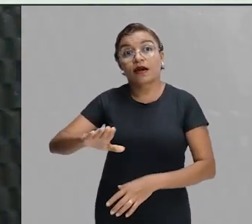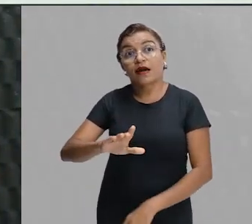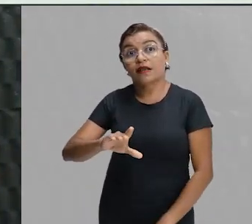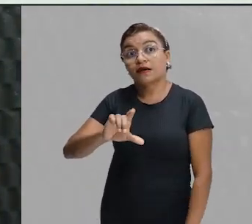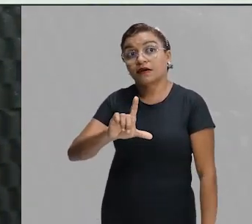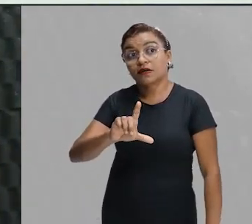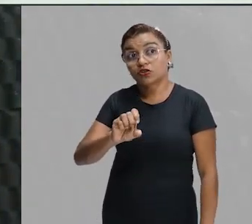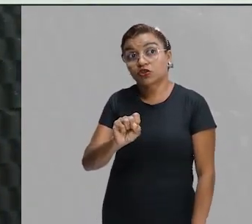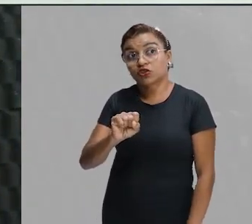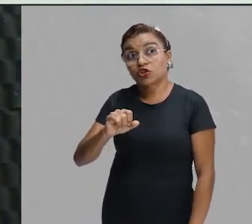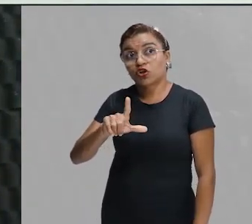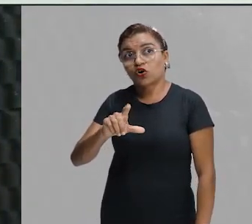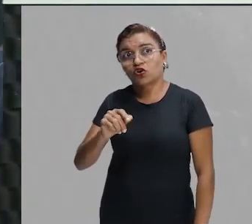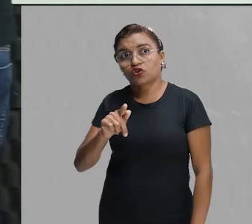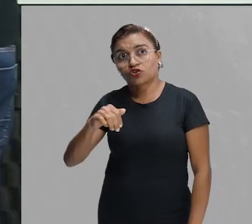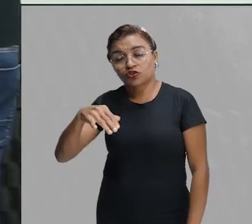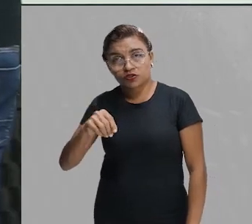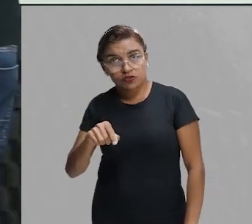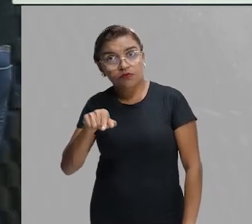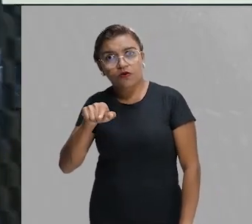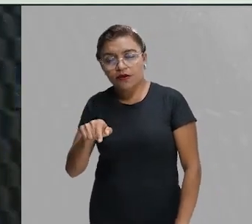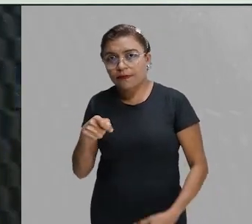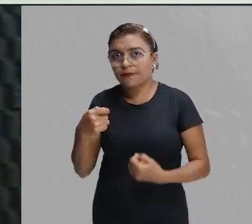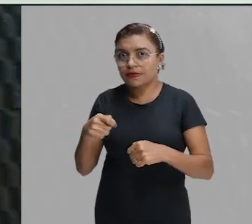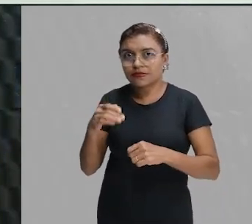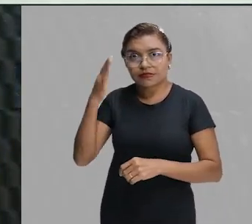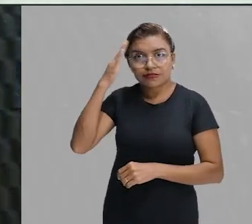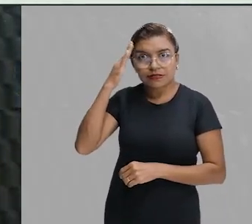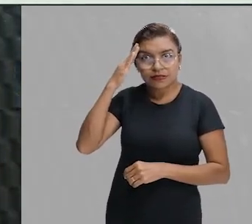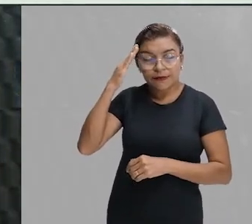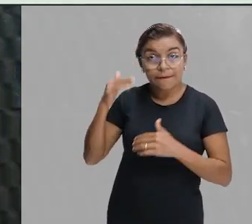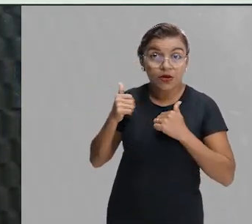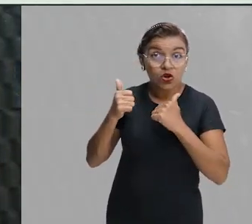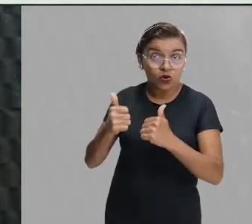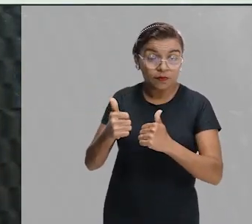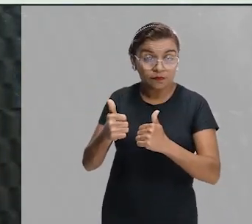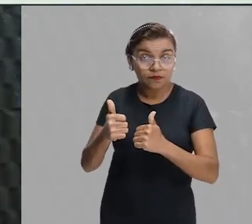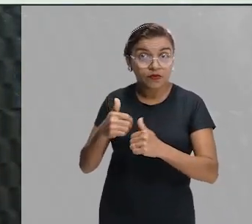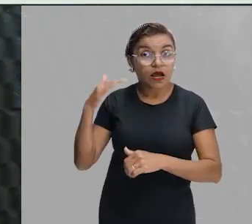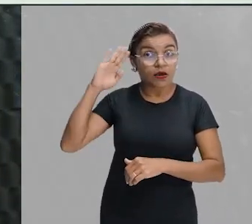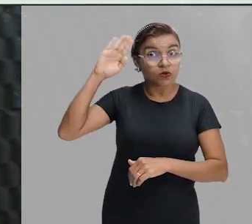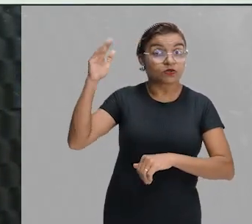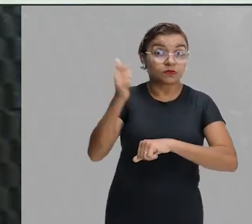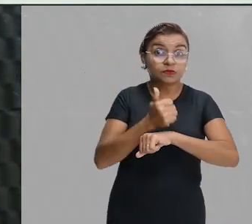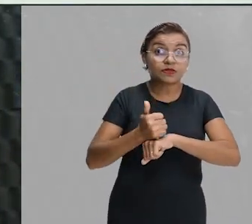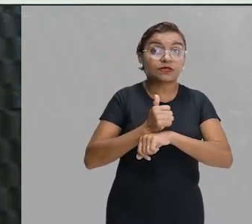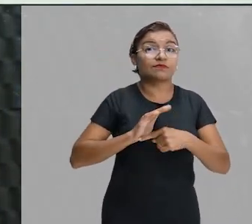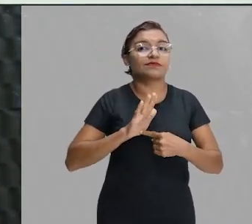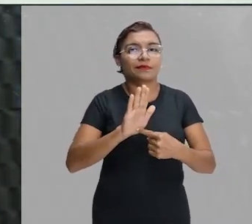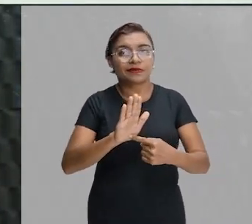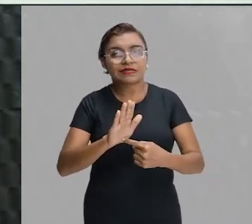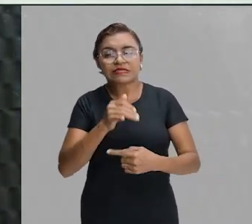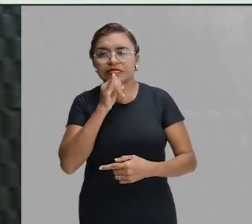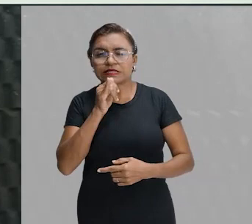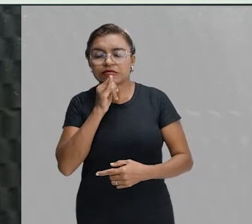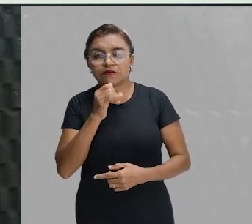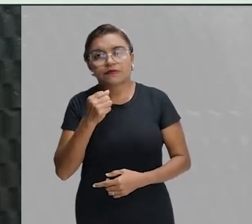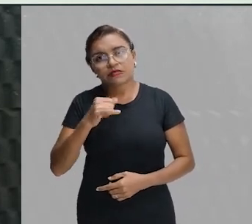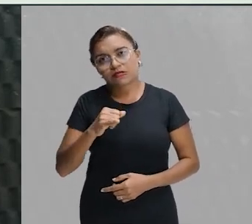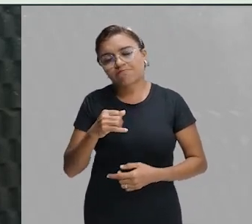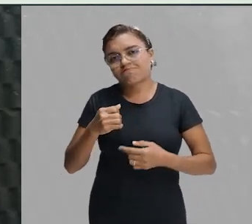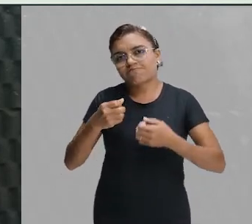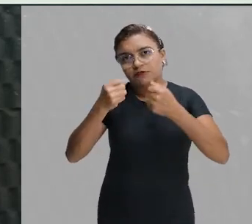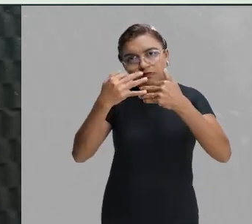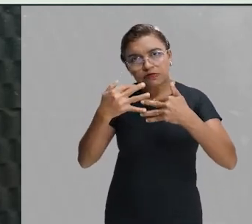eles sejam melhor entendidos. E aí os princípios aparecem. Se eu vou citar exemplos, se eu vou exemplificar para